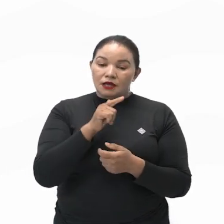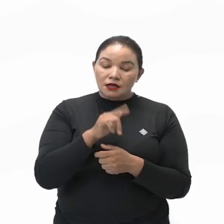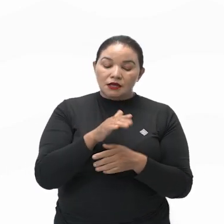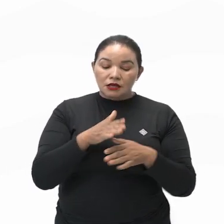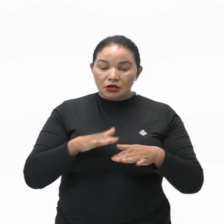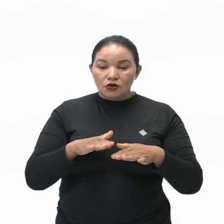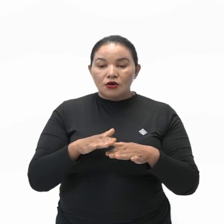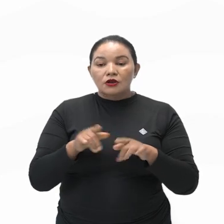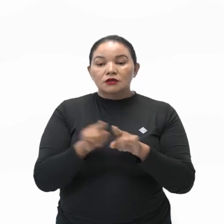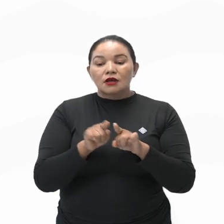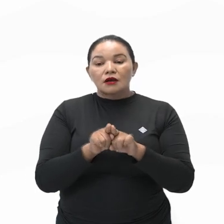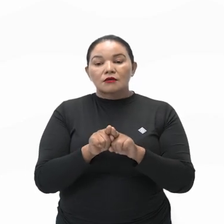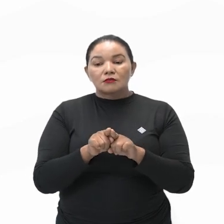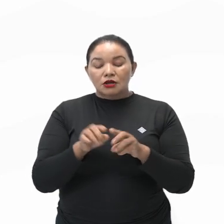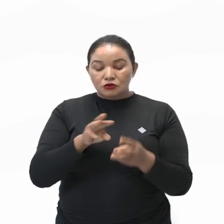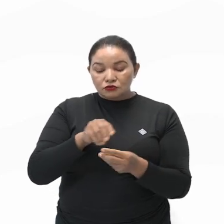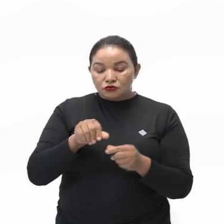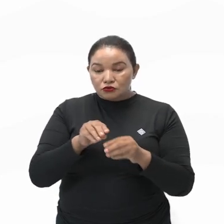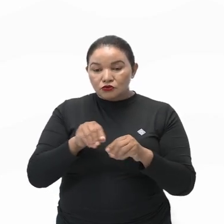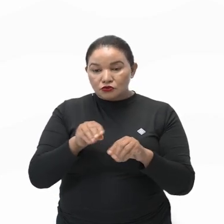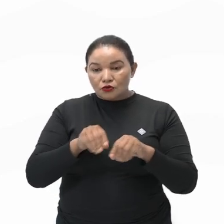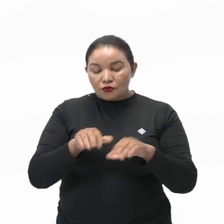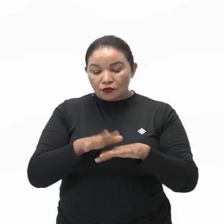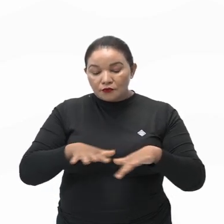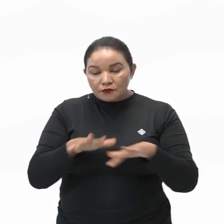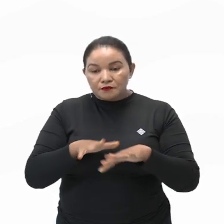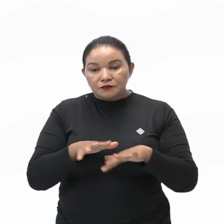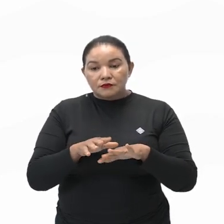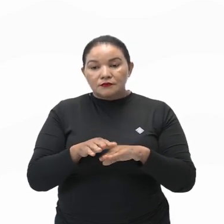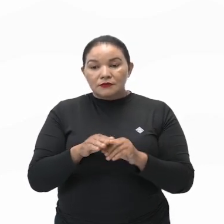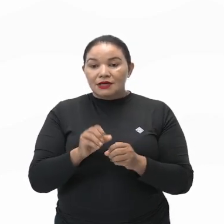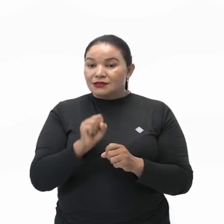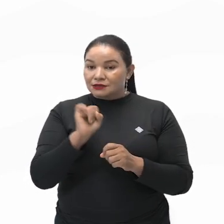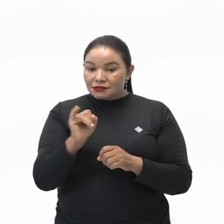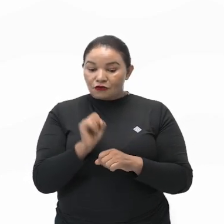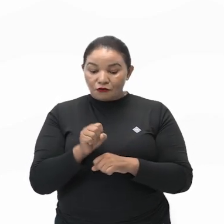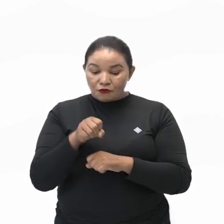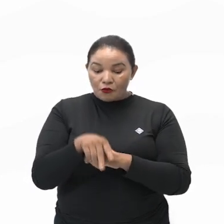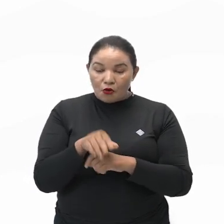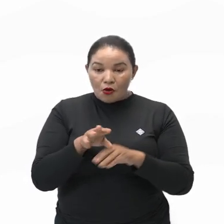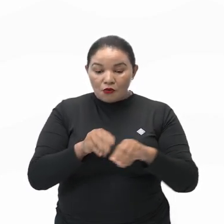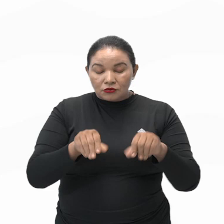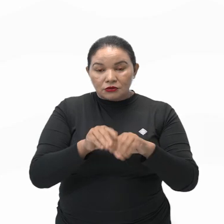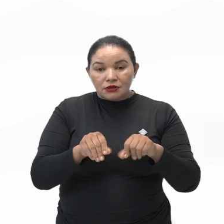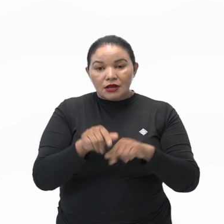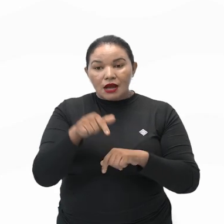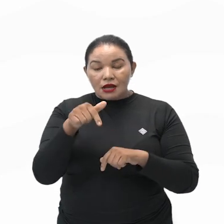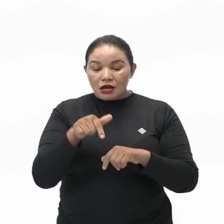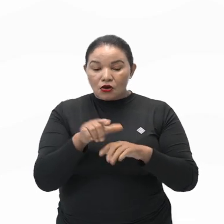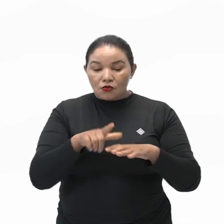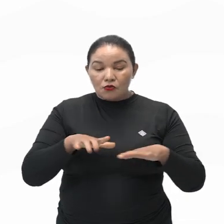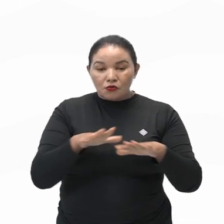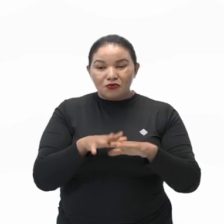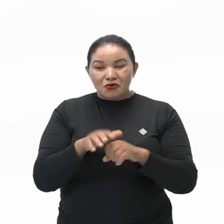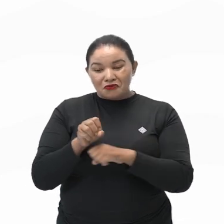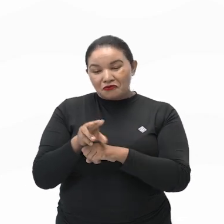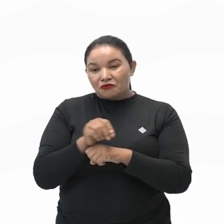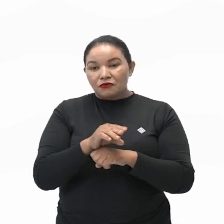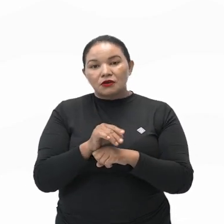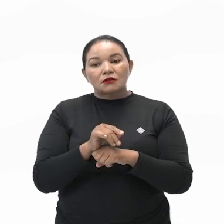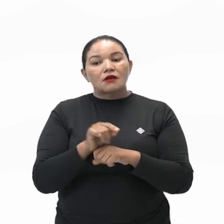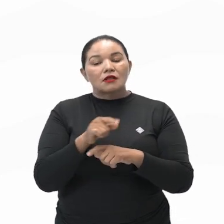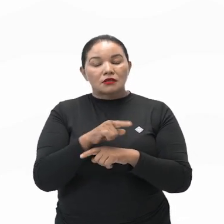no solo, uma pilha cai ali e aquele solo está contaminado. Então note que a gente precisa